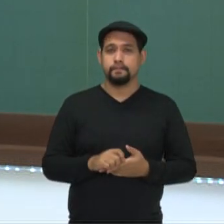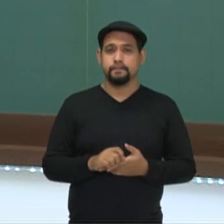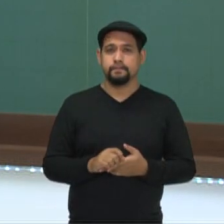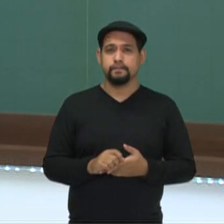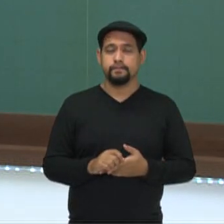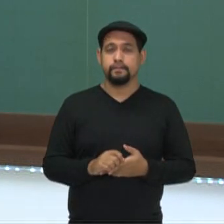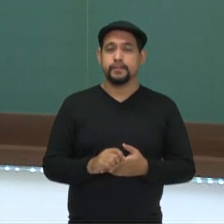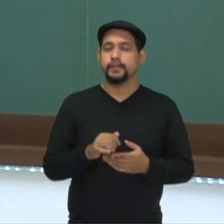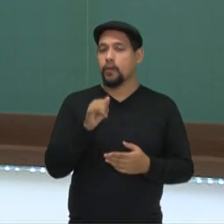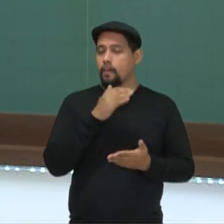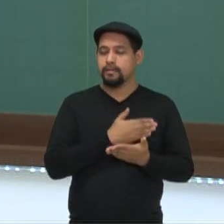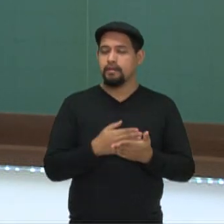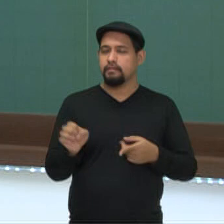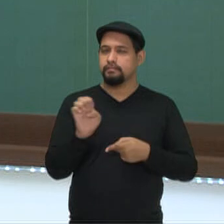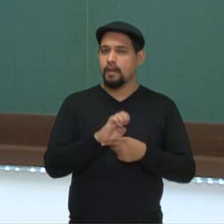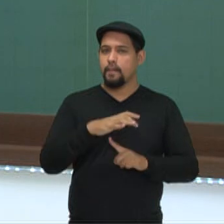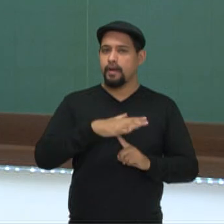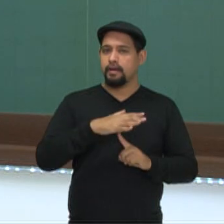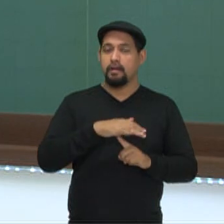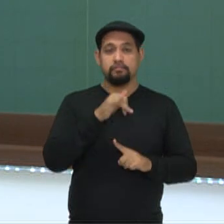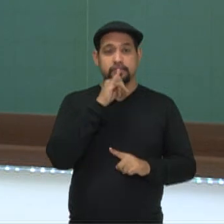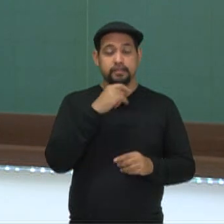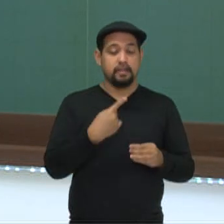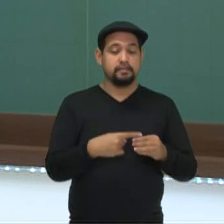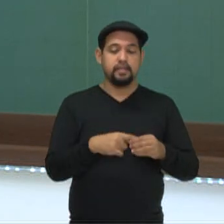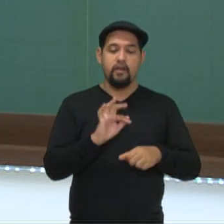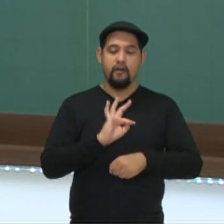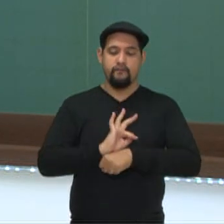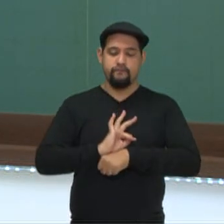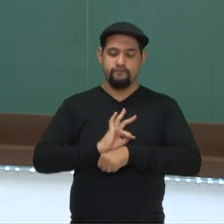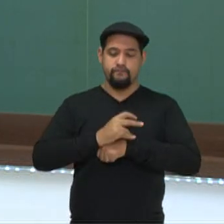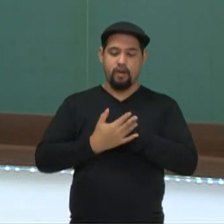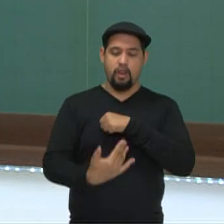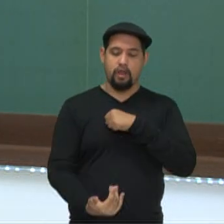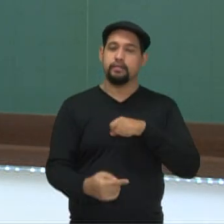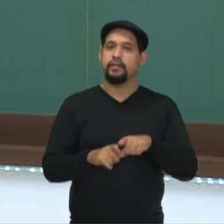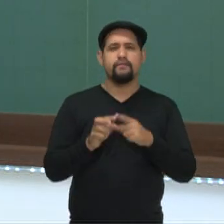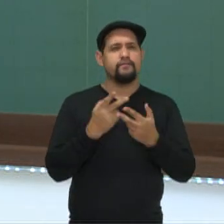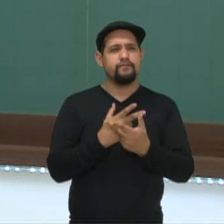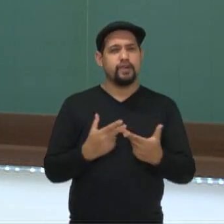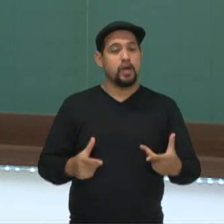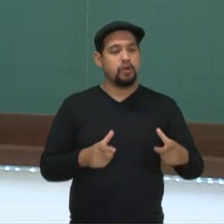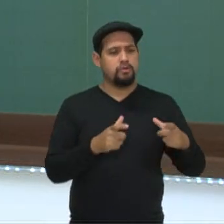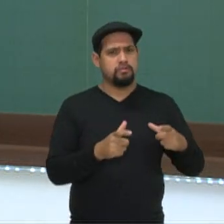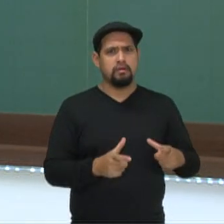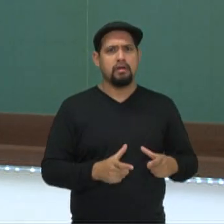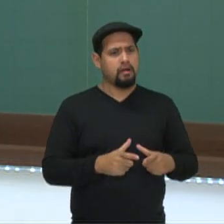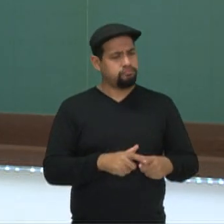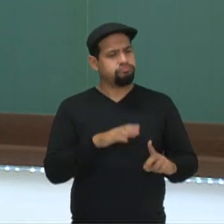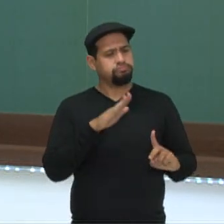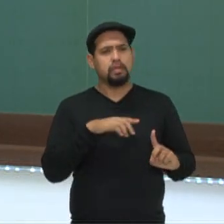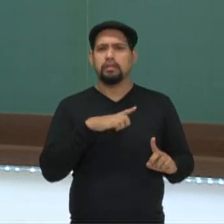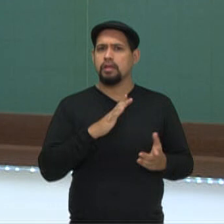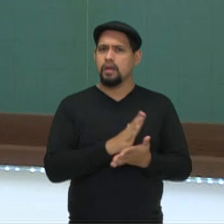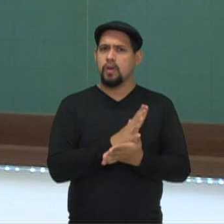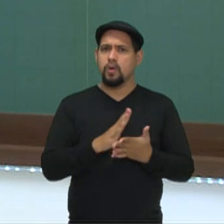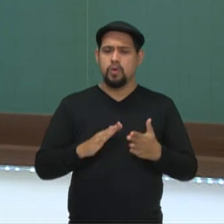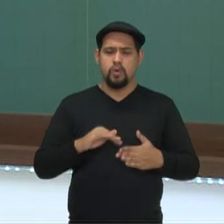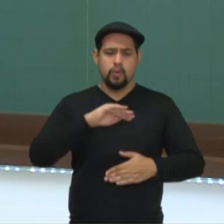do Paraná. Na cidade de Foz do Iguaçu, tem muitos lugares sagrados, inclusive algumas